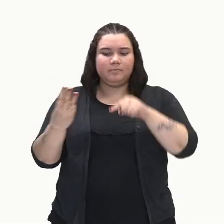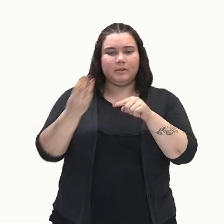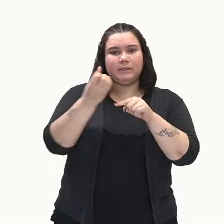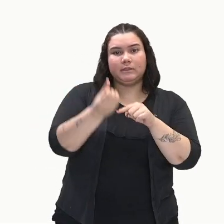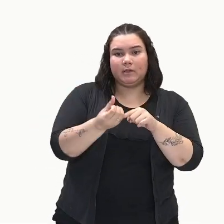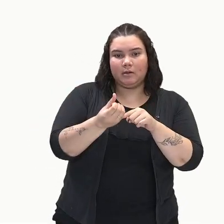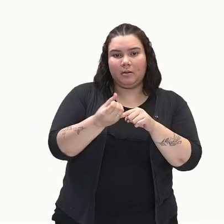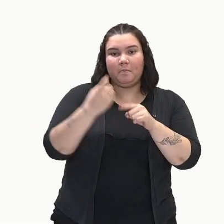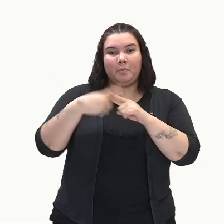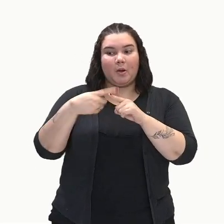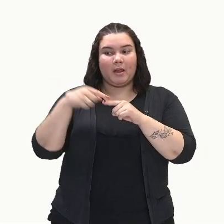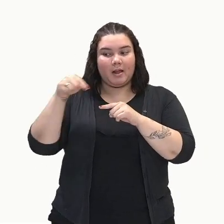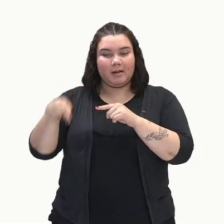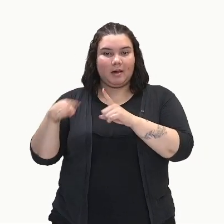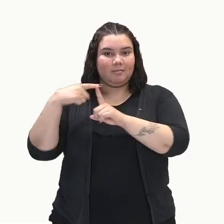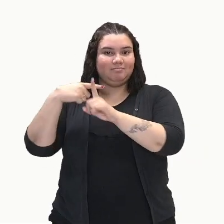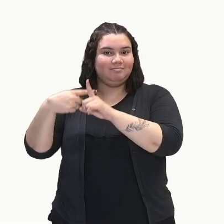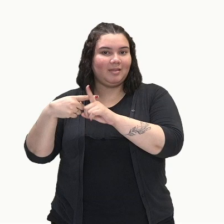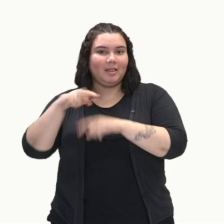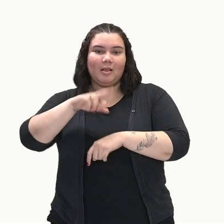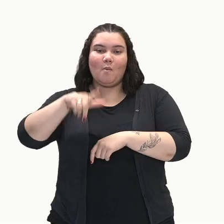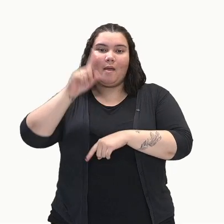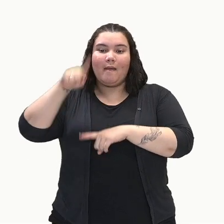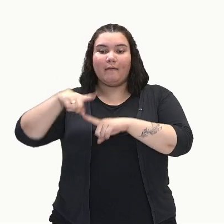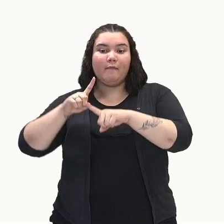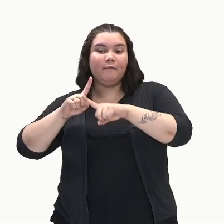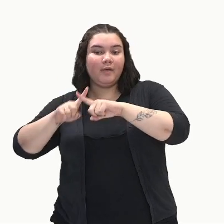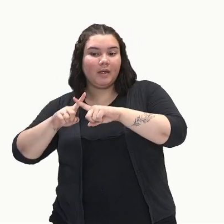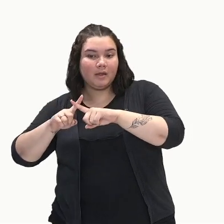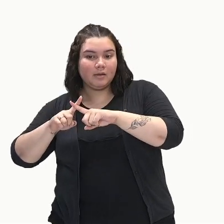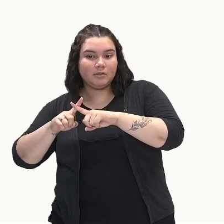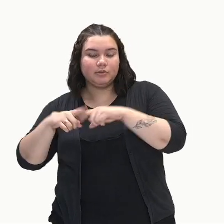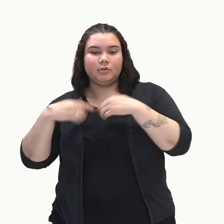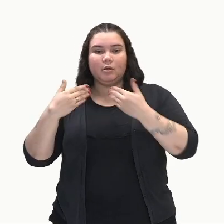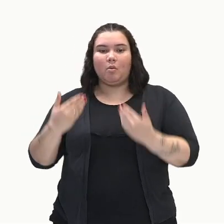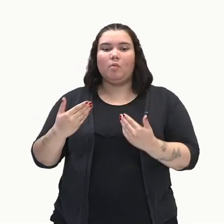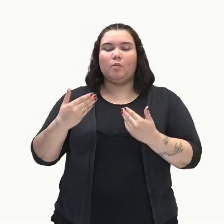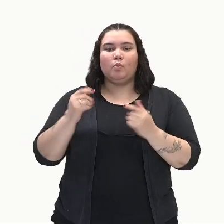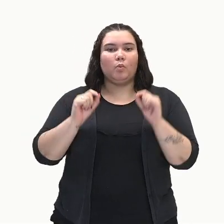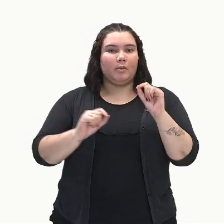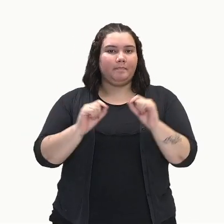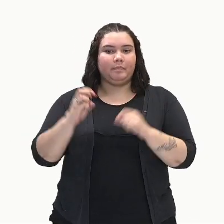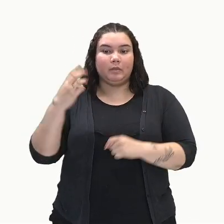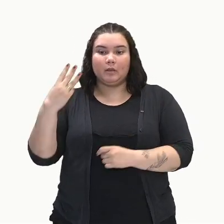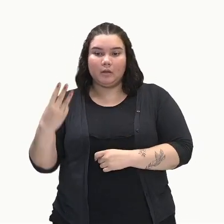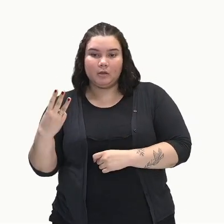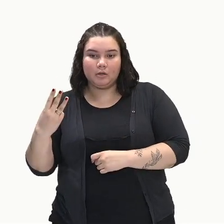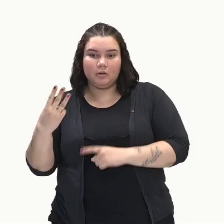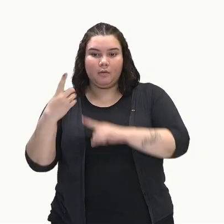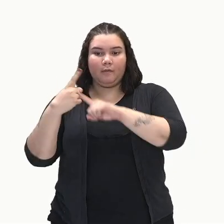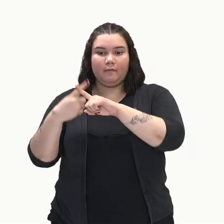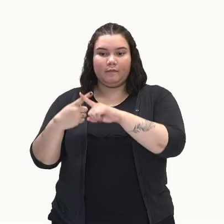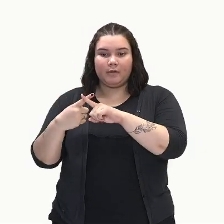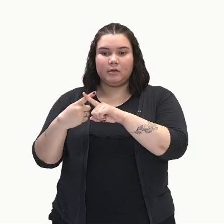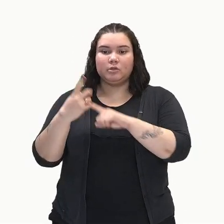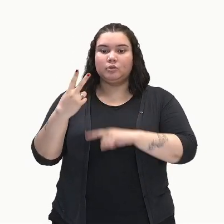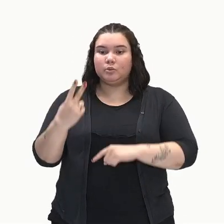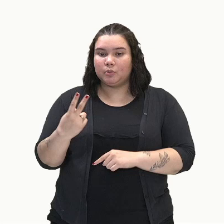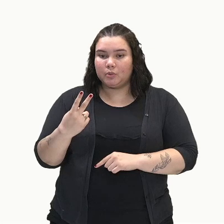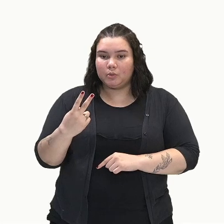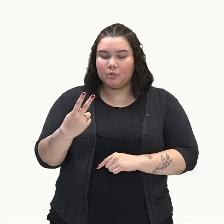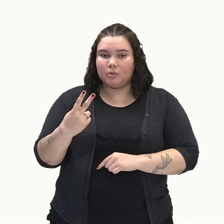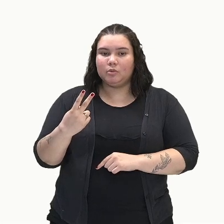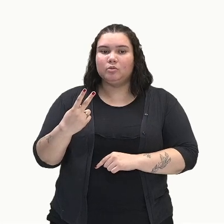não somamos, nós multiplicamos. Então, eu vou multiplicar 3 vezes 2, que é